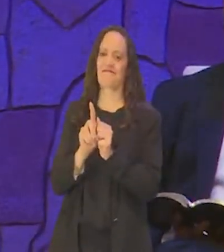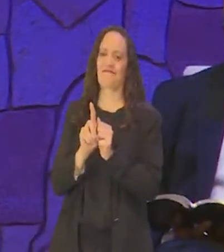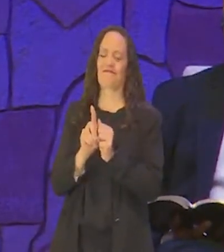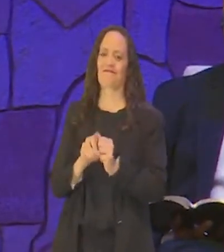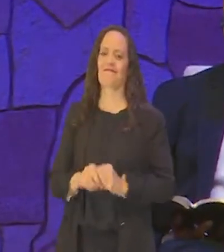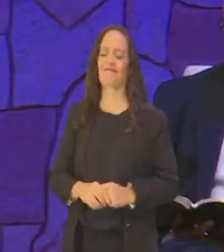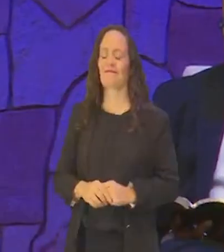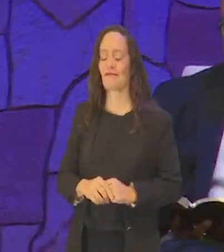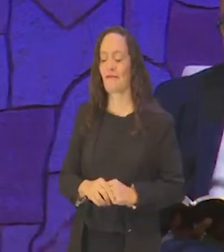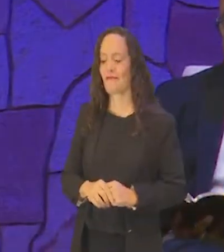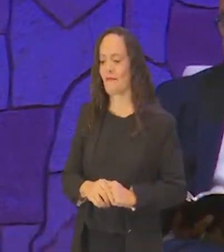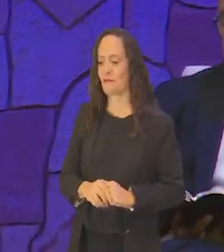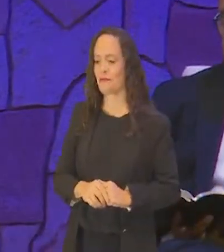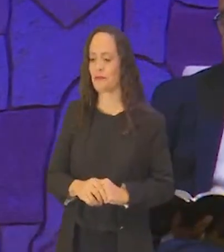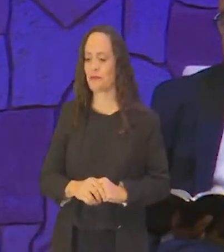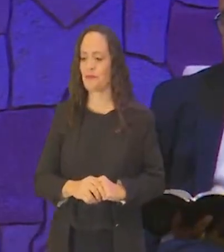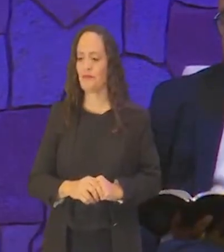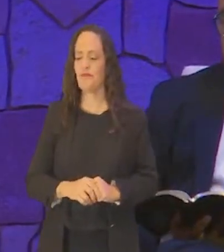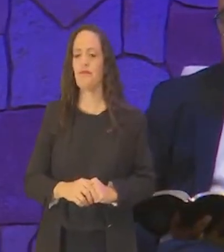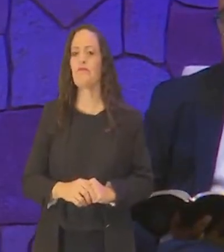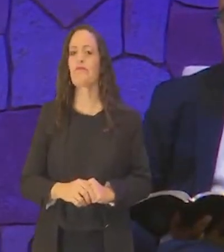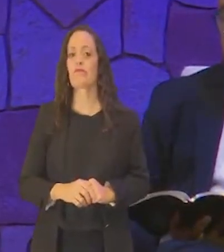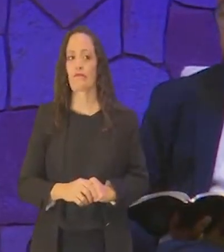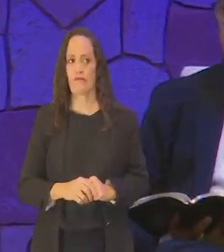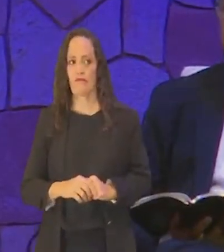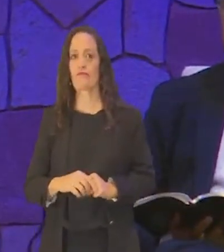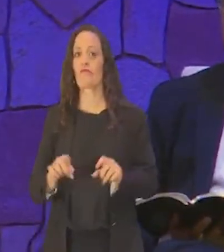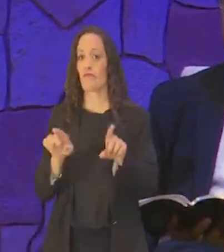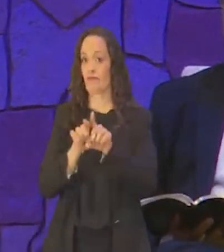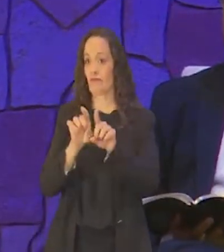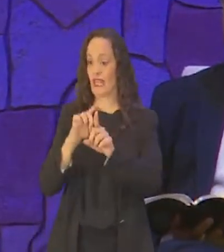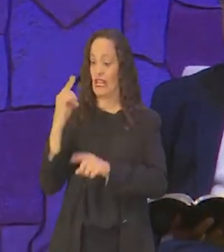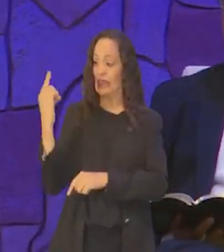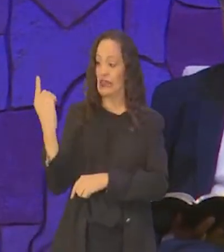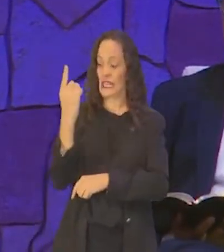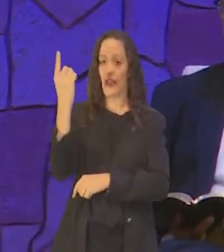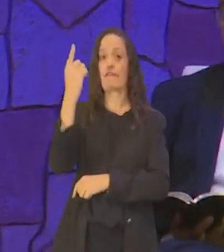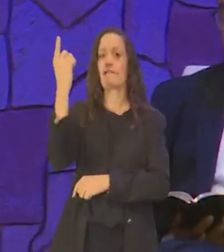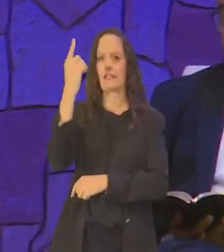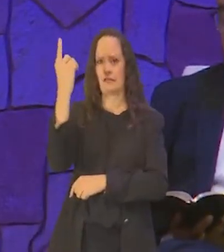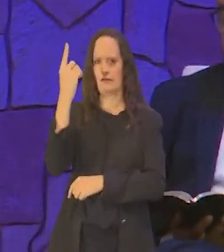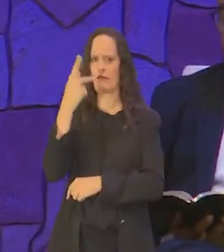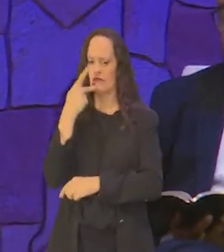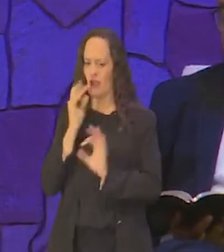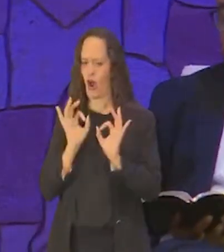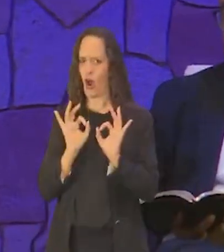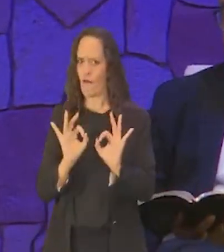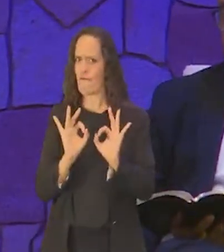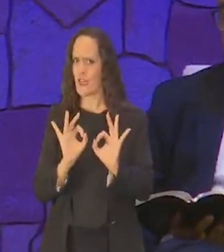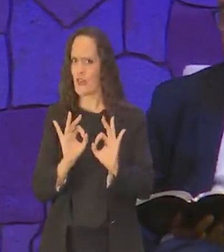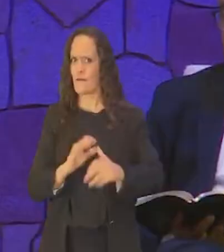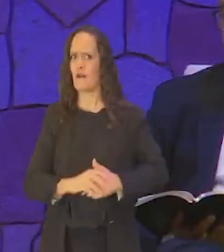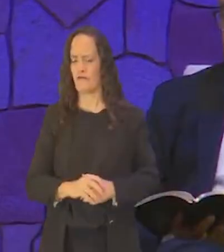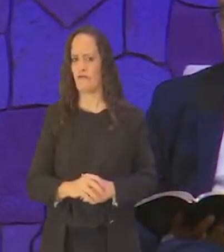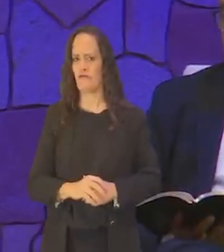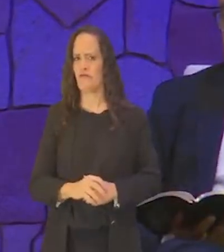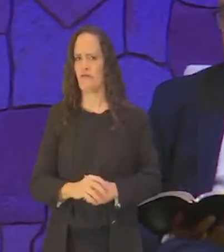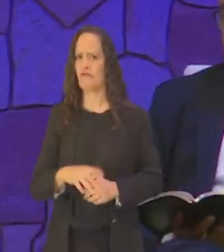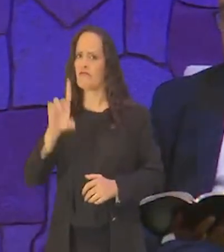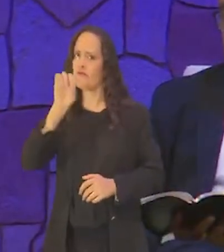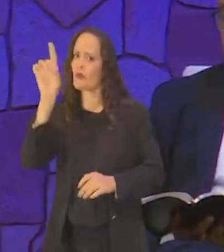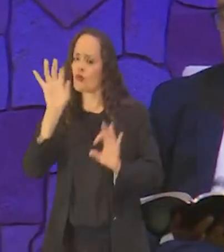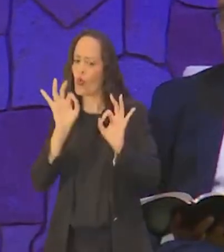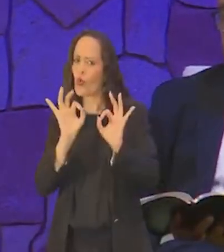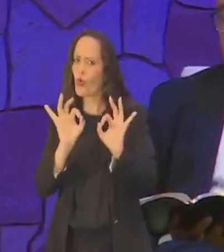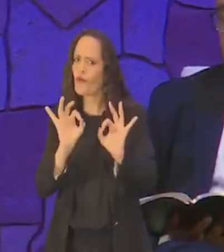comigo. Davi aqui, ao se referir a esta afirmação, ele faz uma afirmação de